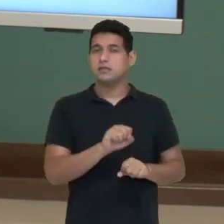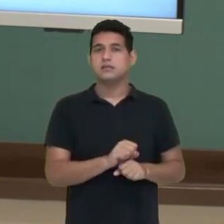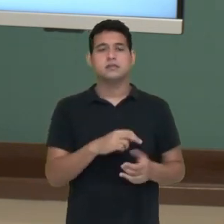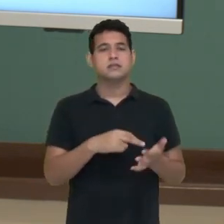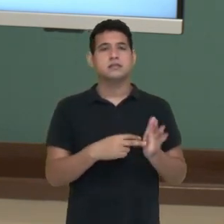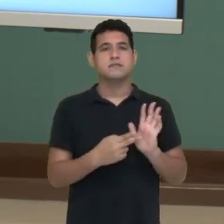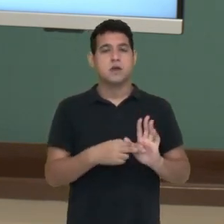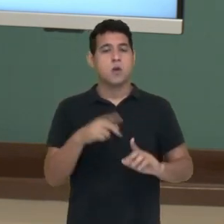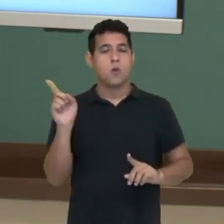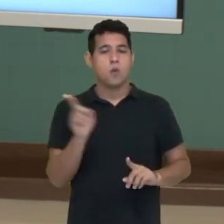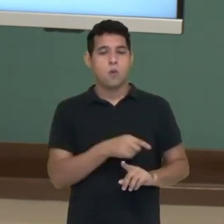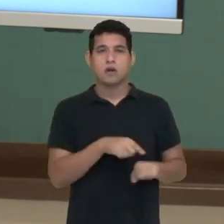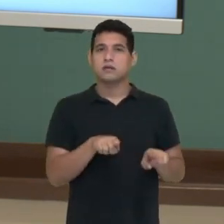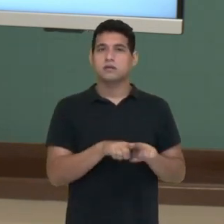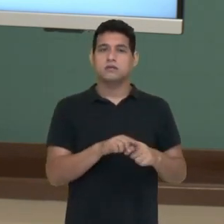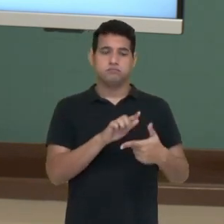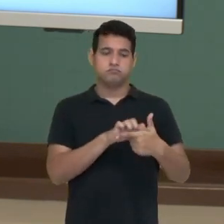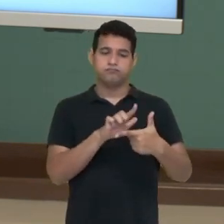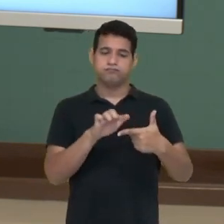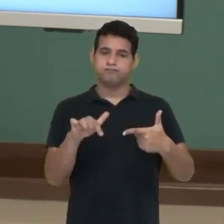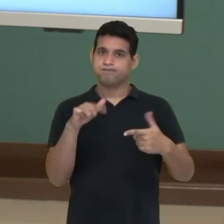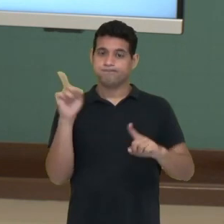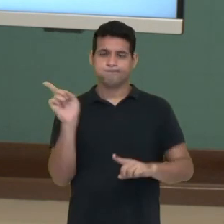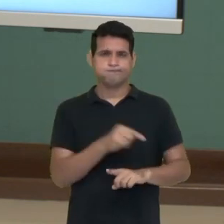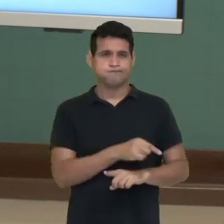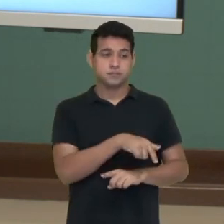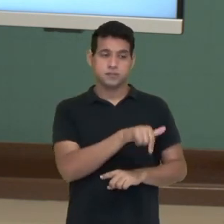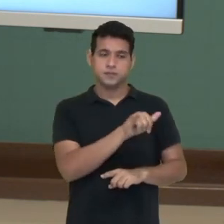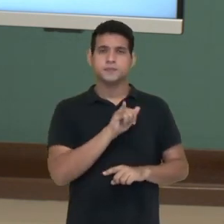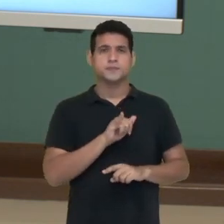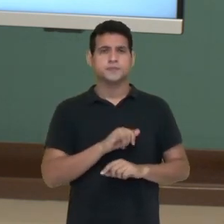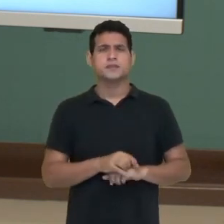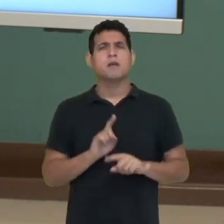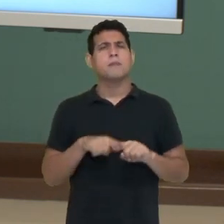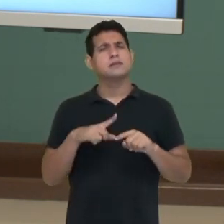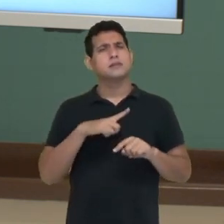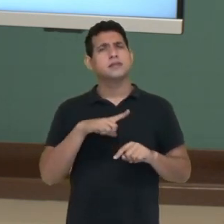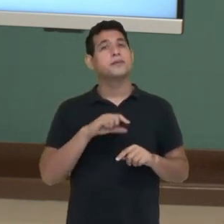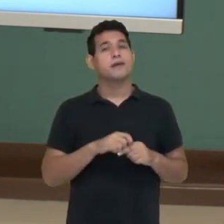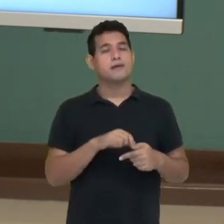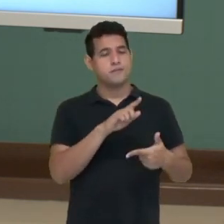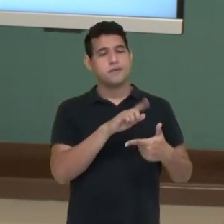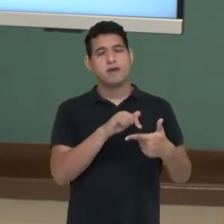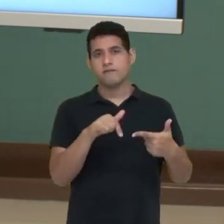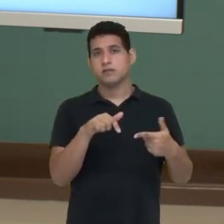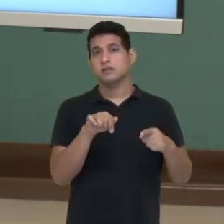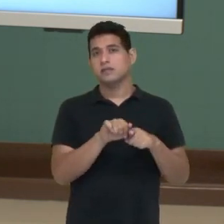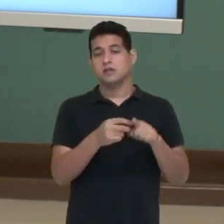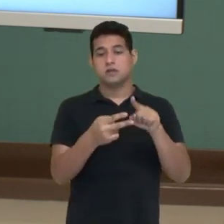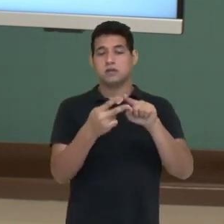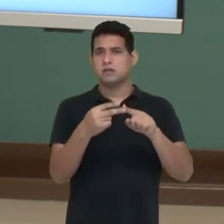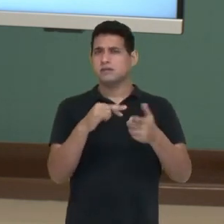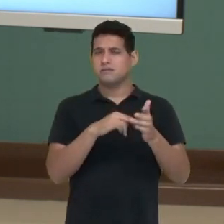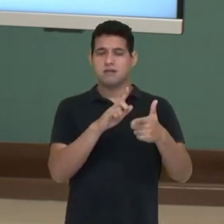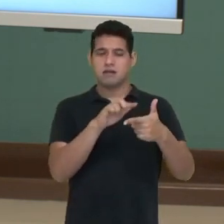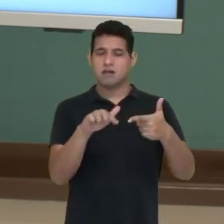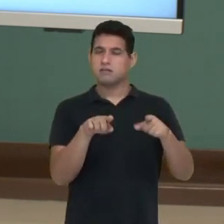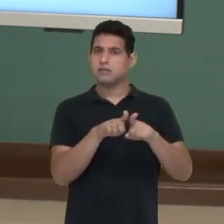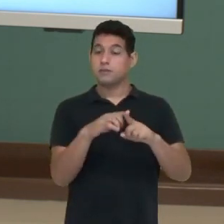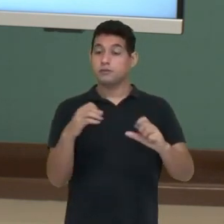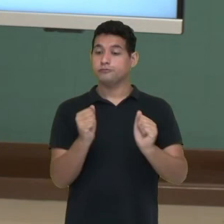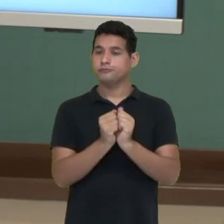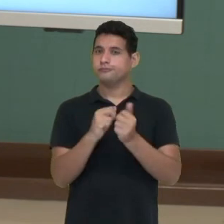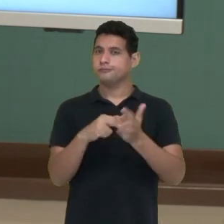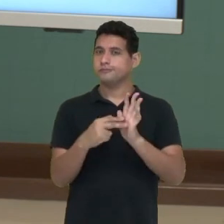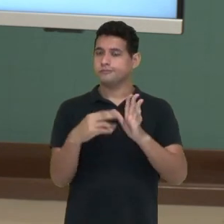vai cortar o gráfico lá no eixo y. E você tem o gráfico ali, 2 pontos determinam o gráfico, né? Junto os